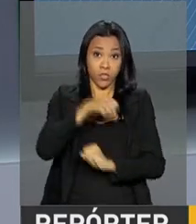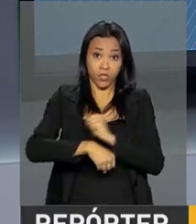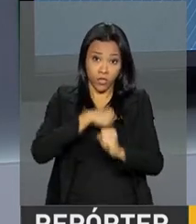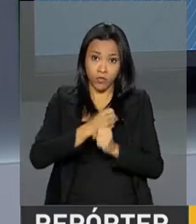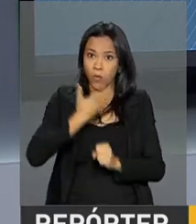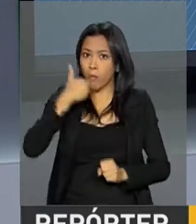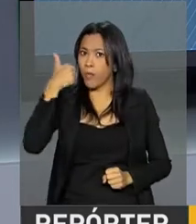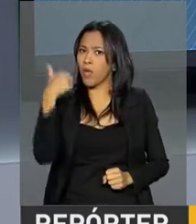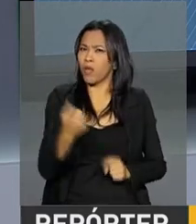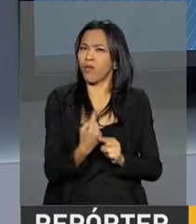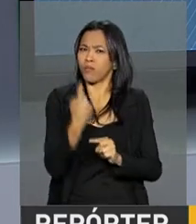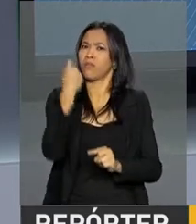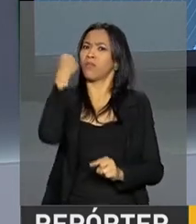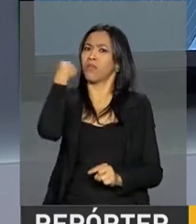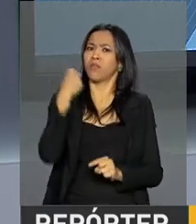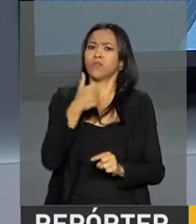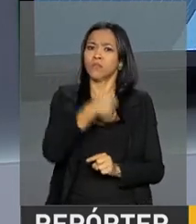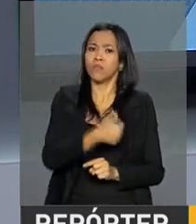melhor resultado desde